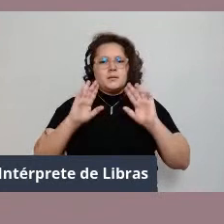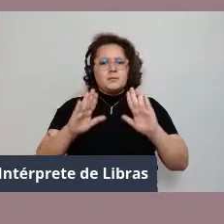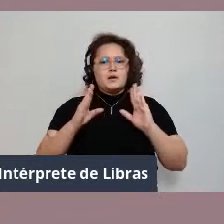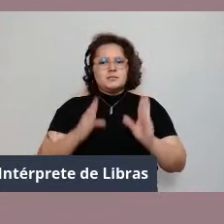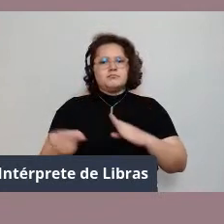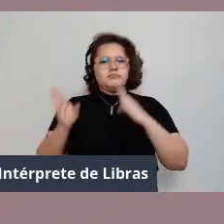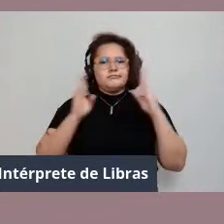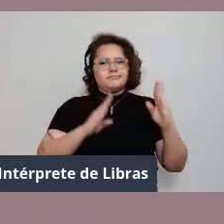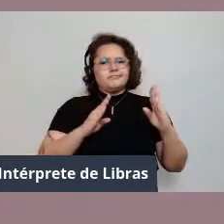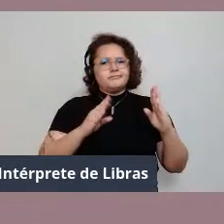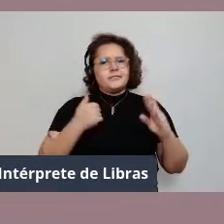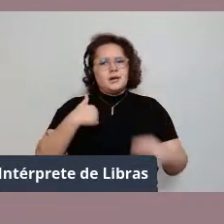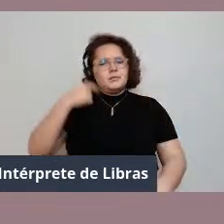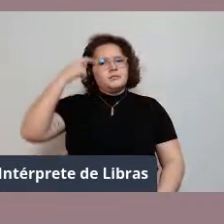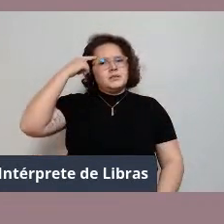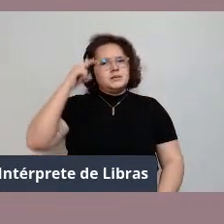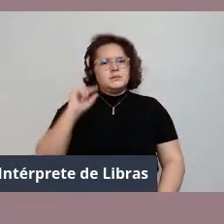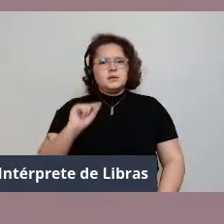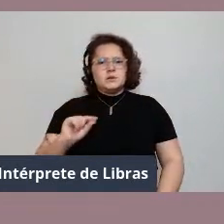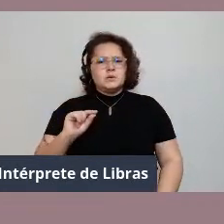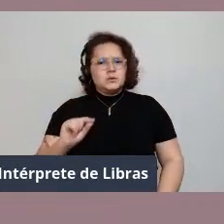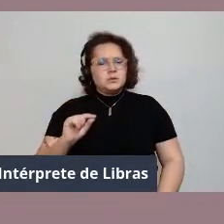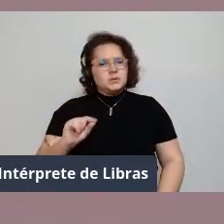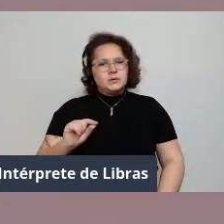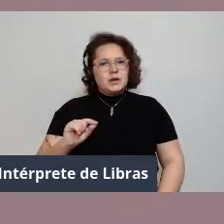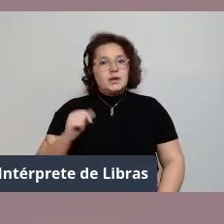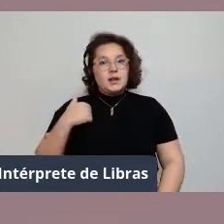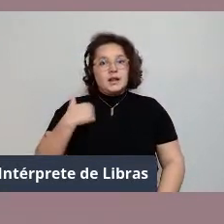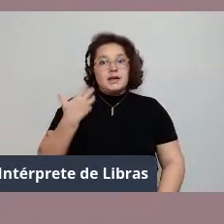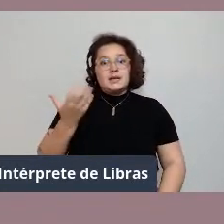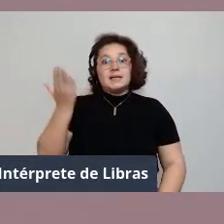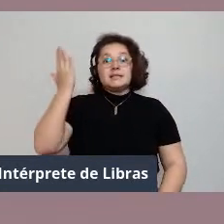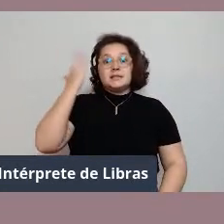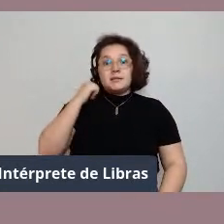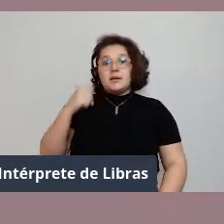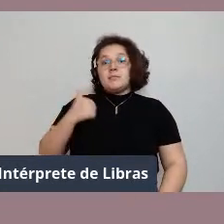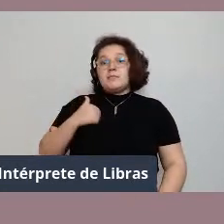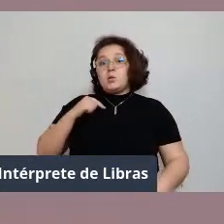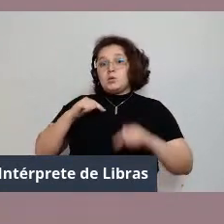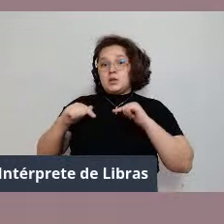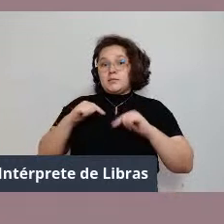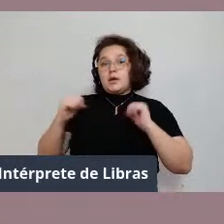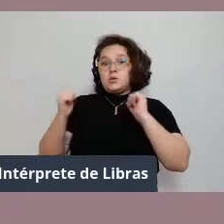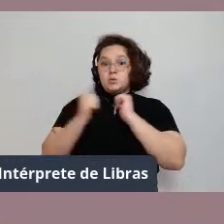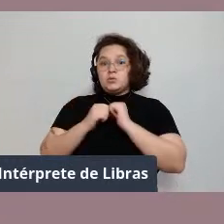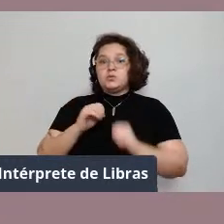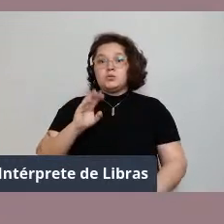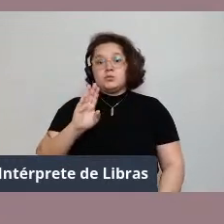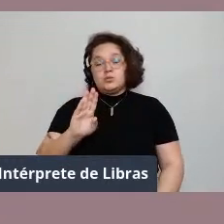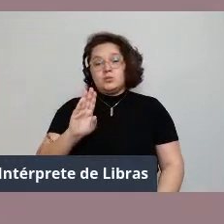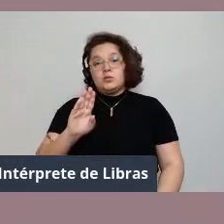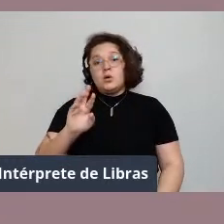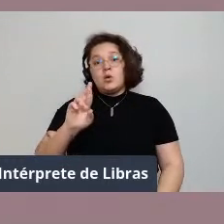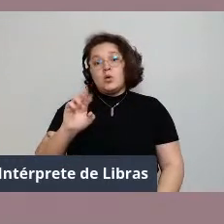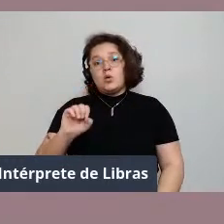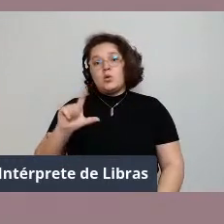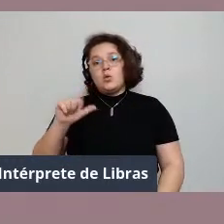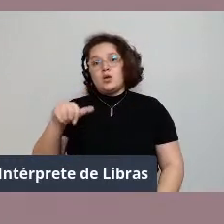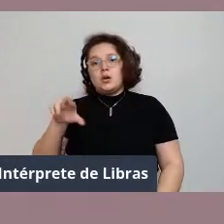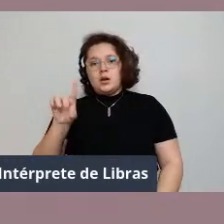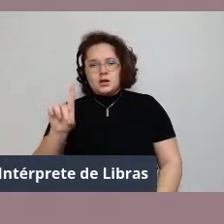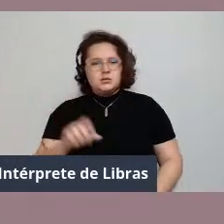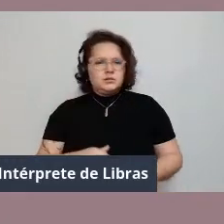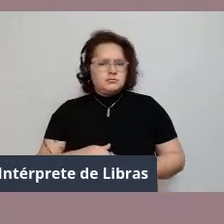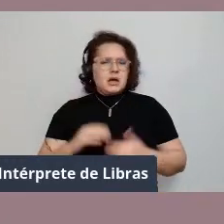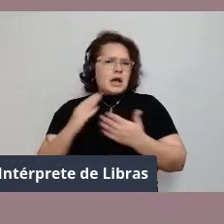brecha. Ela quis saber mais sobre meu trabalho com Barthes. De vez em quando, me interrompia com alguma